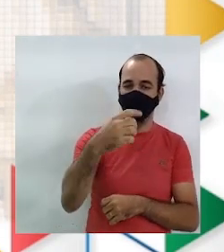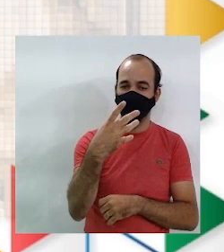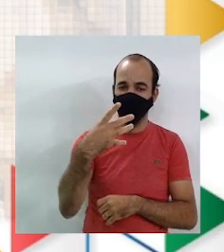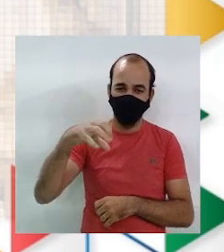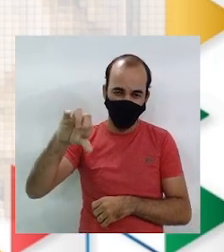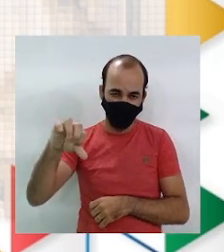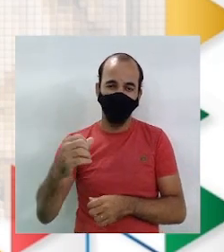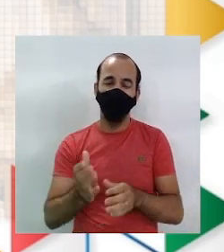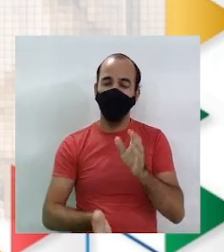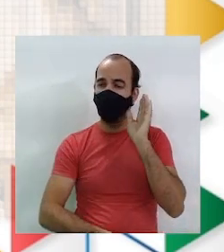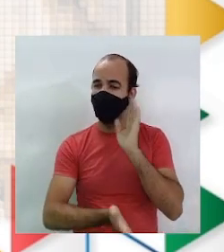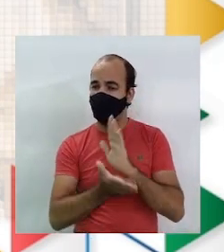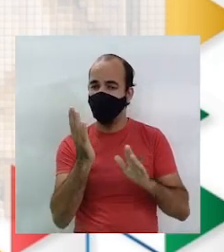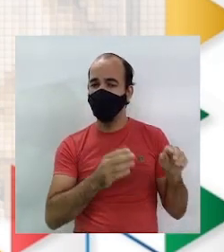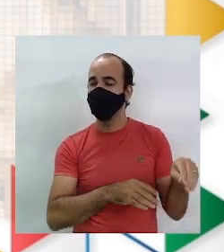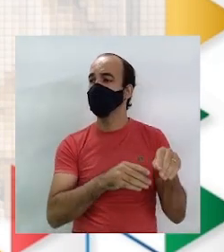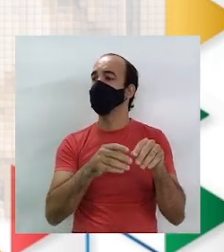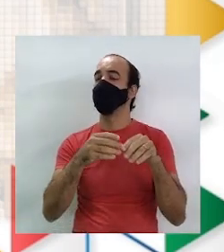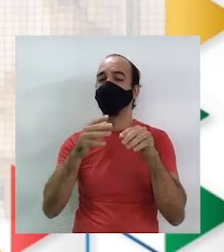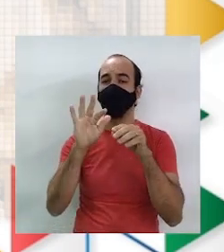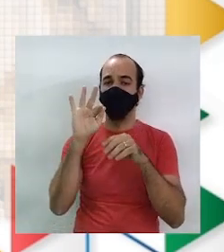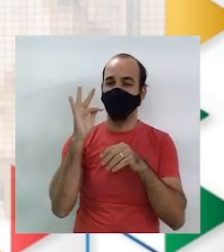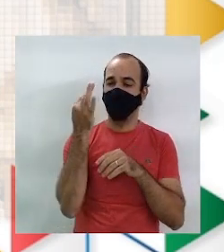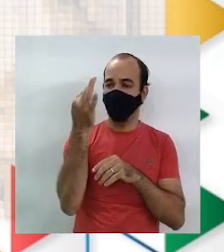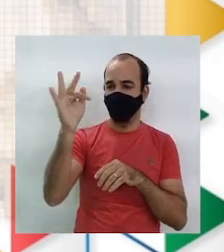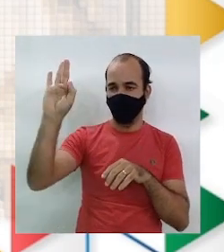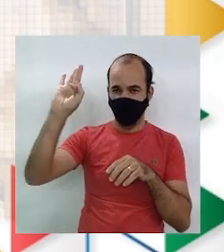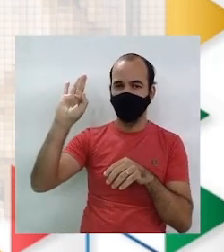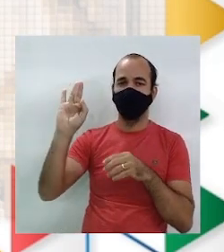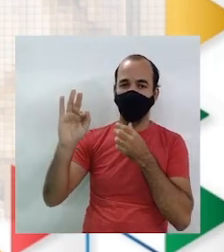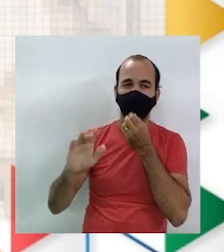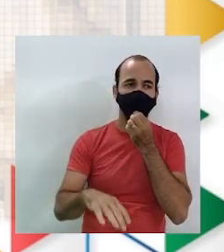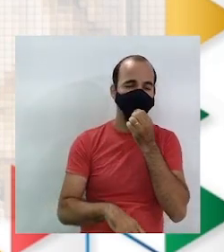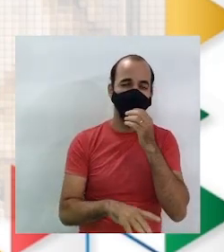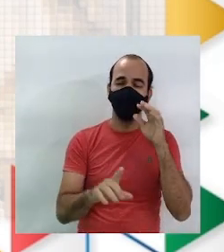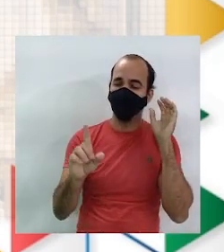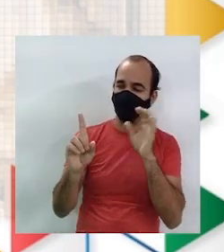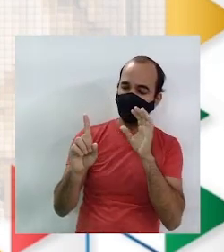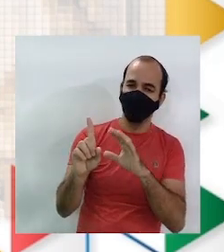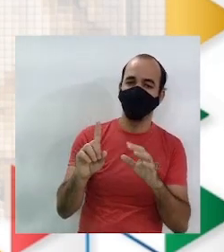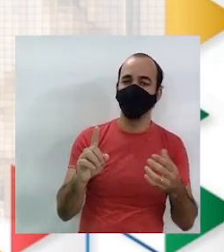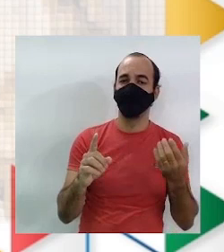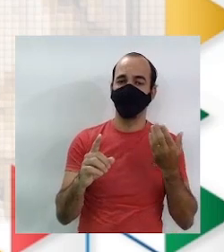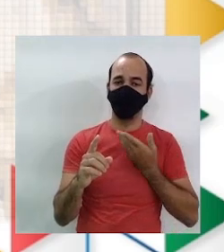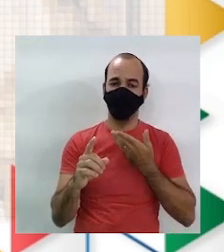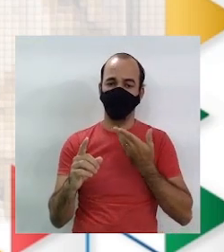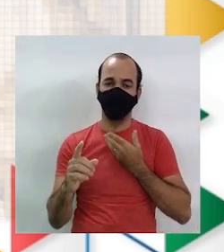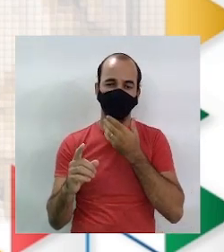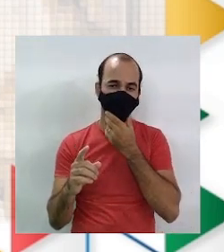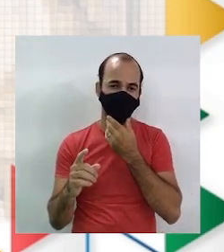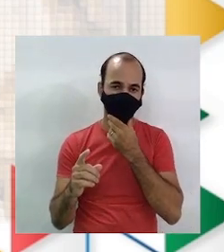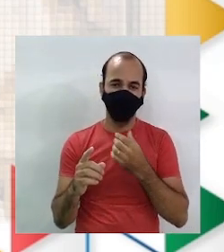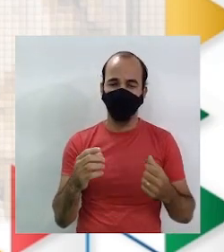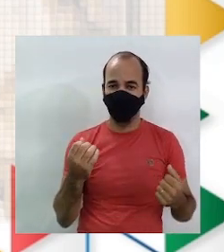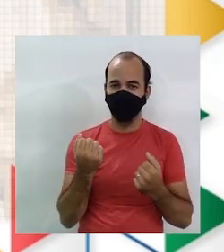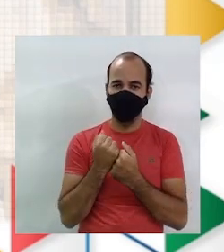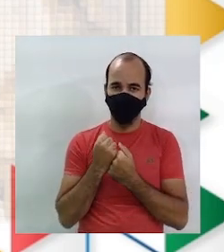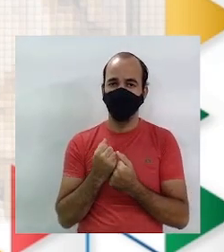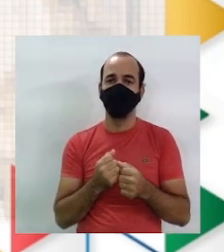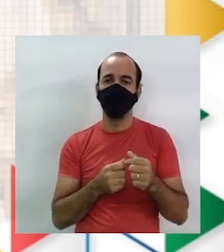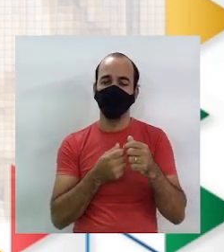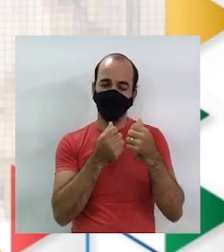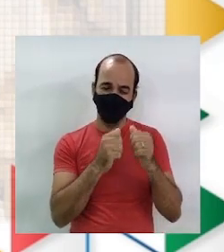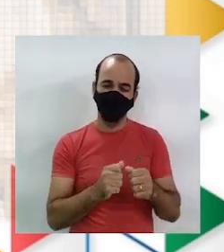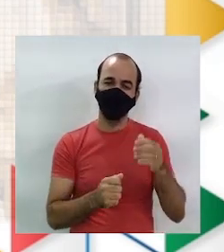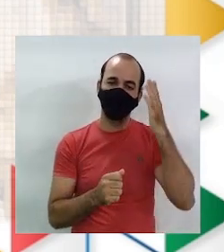ele viaja para a França, incentivado por Cícero Dias, né, que é bem conhecido também, um artista